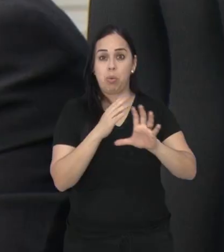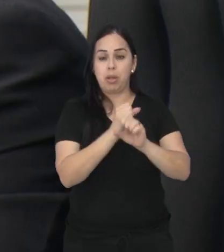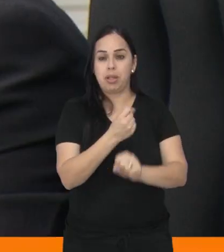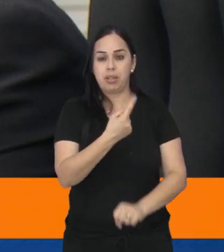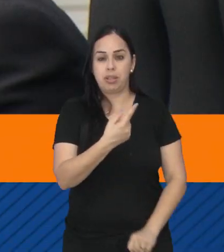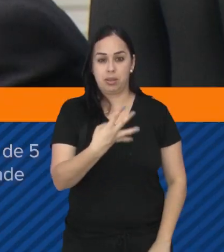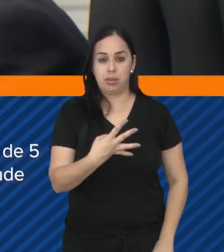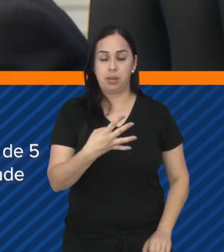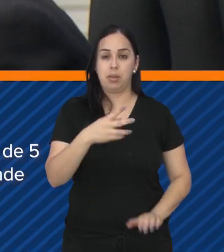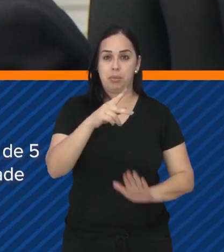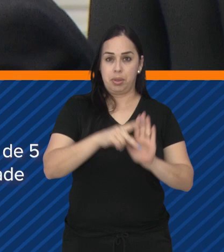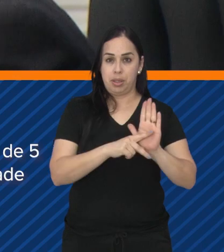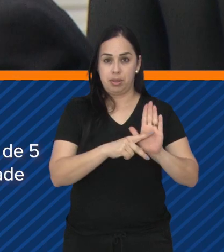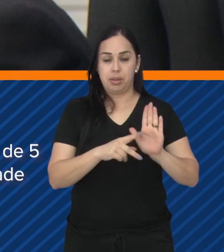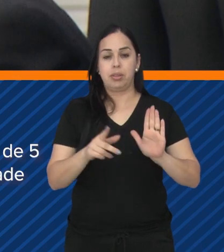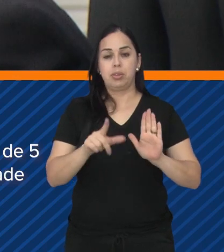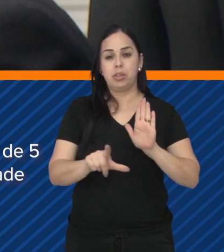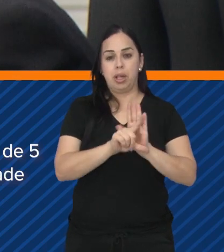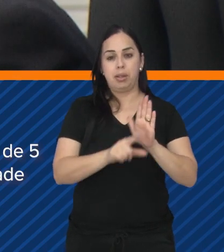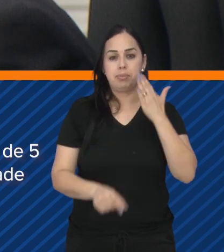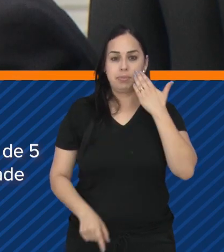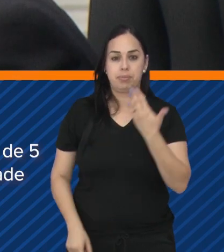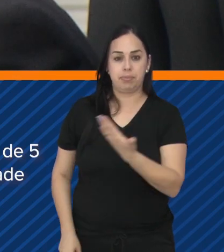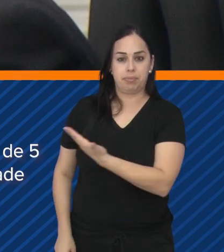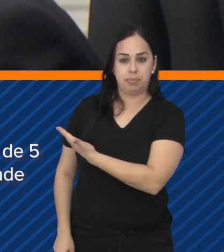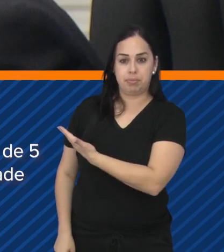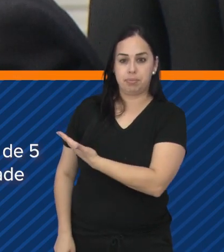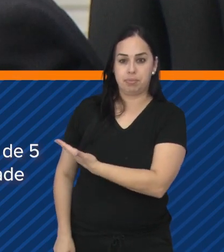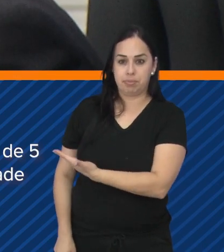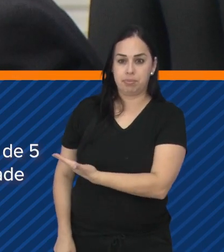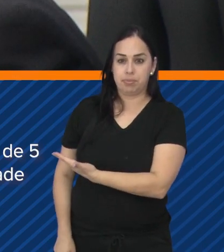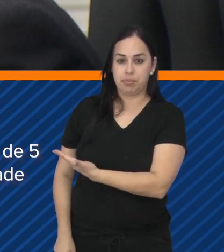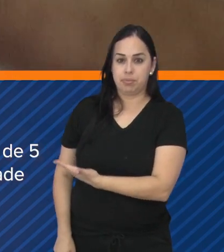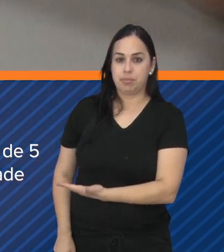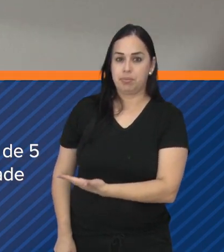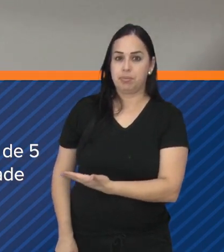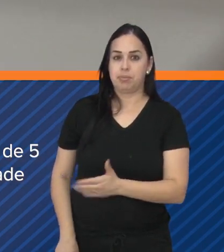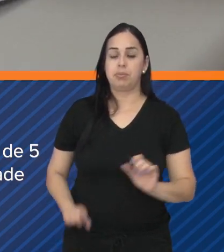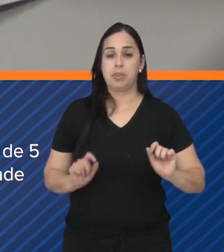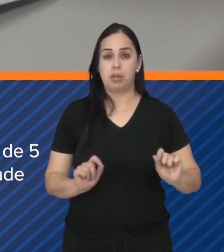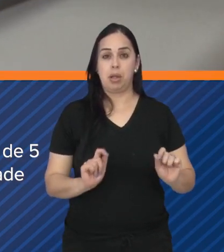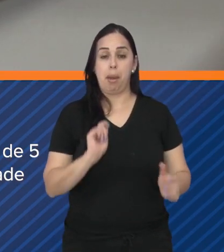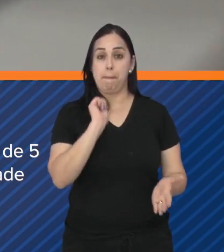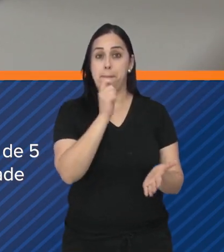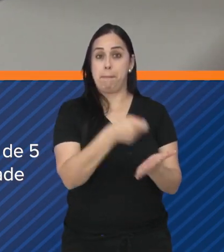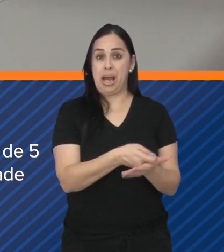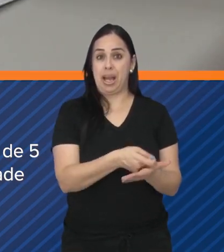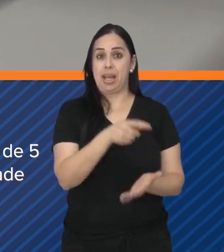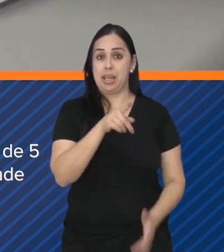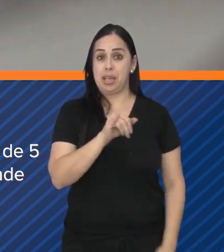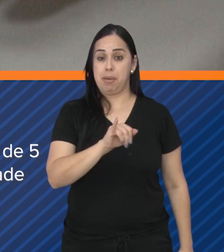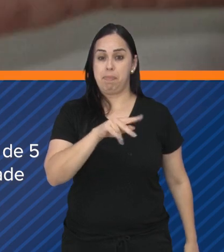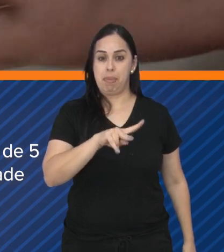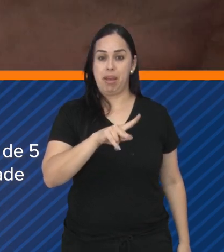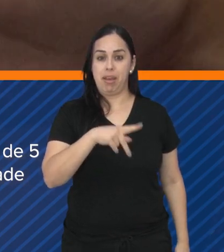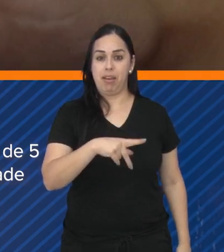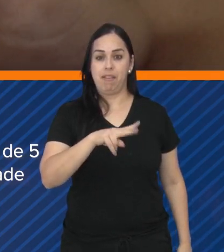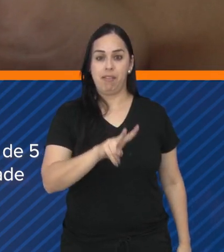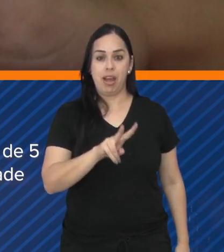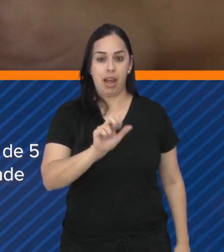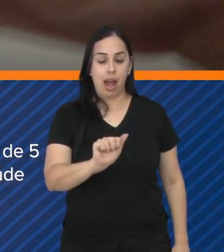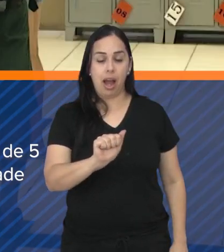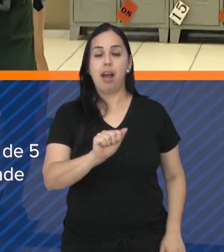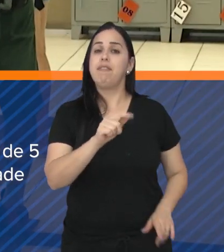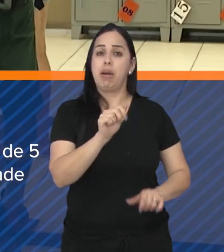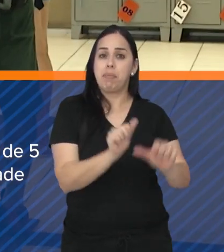propostas, está a matéria do vereador Roberto do Eleven, que altera algumas diretrizes para a emissão e pagamento dos carnês de IPTU em São